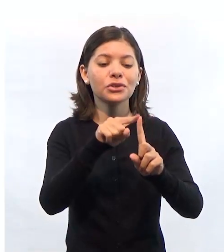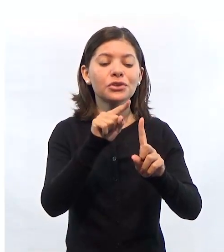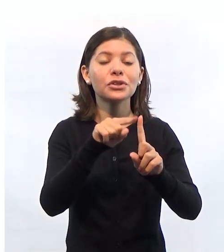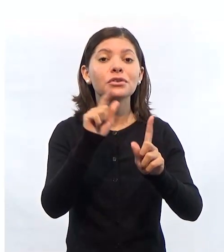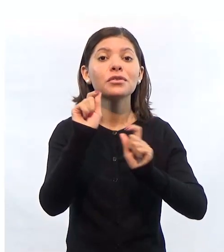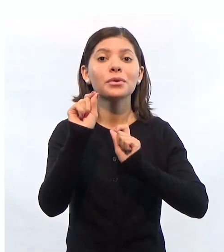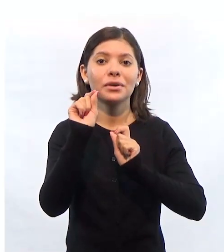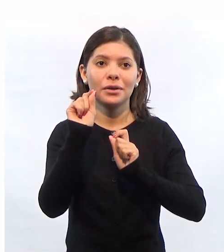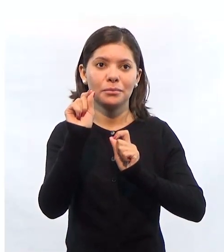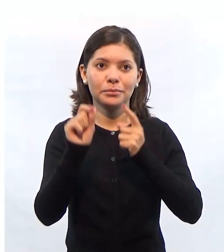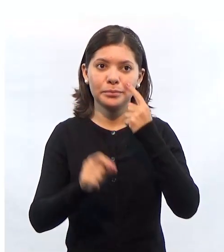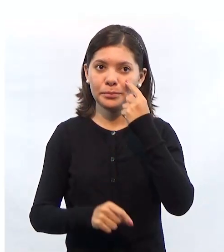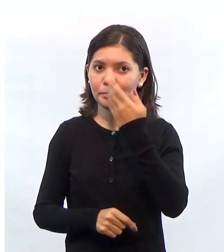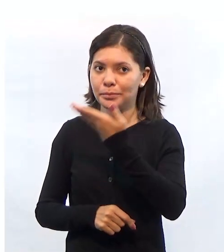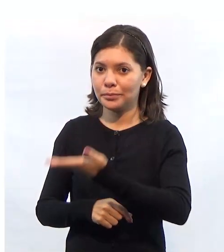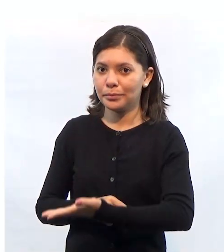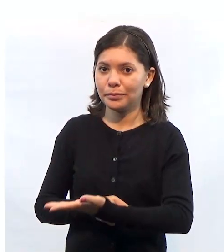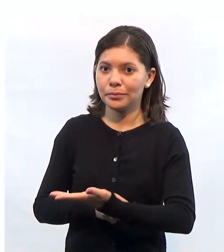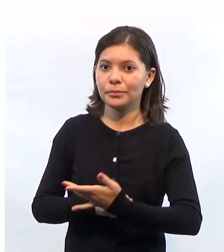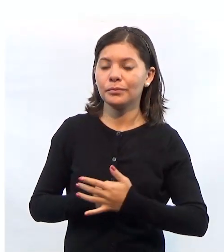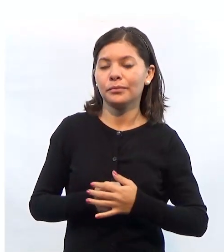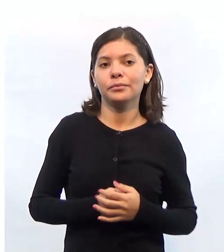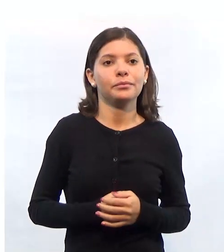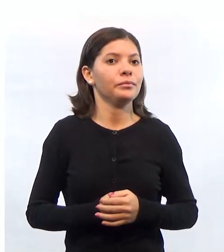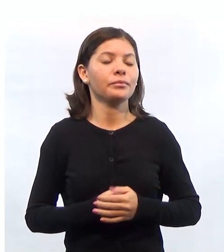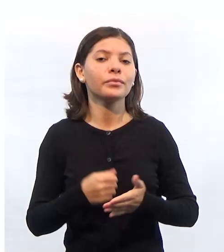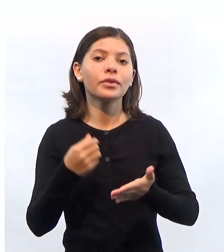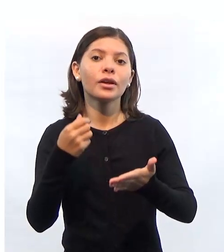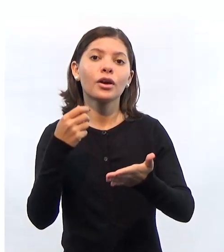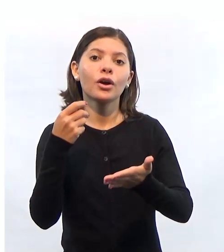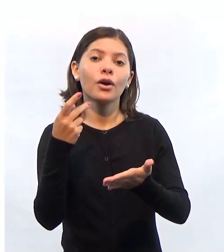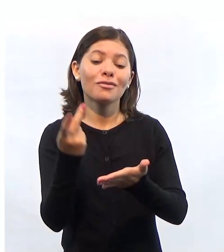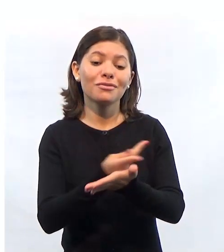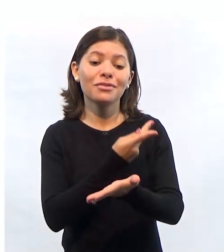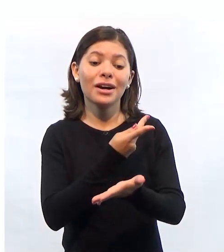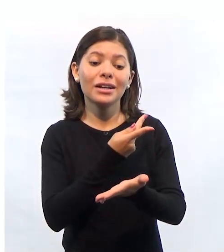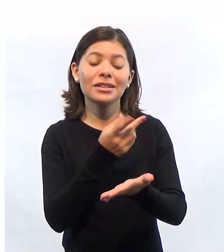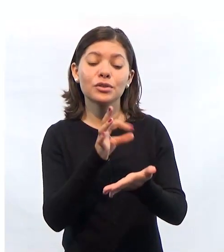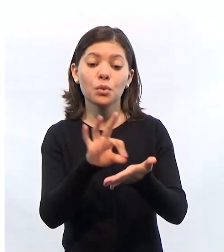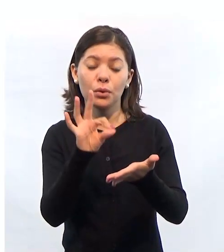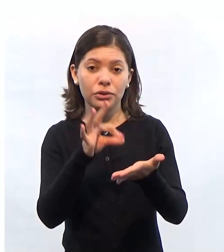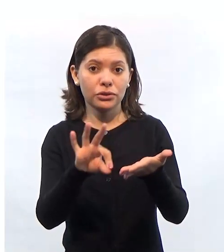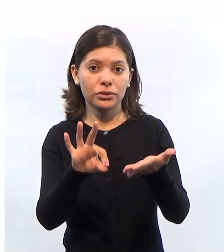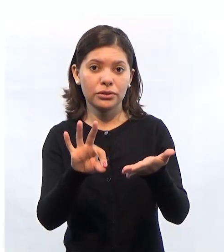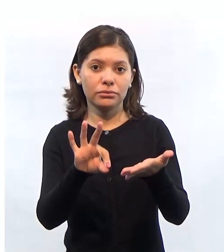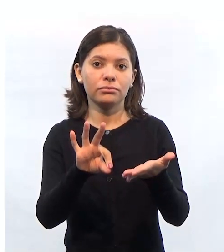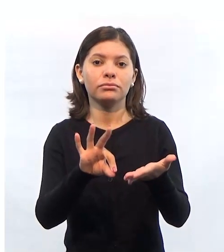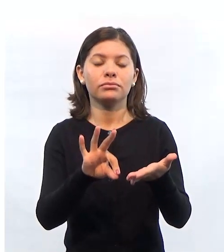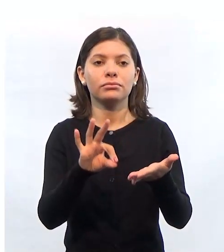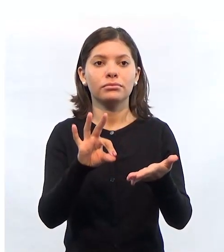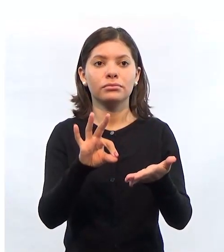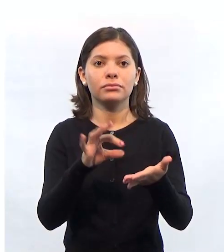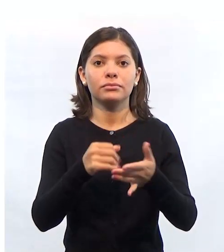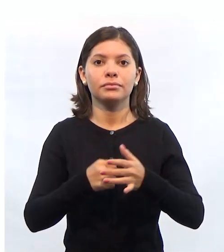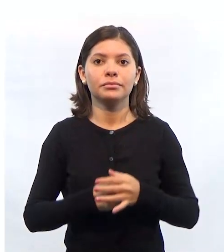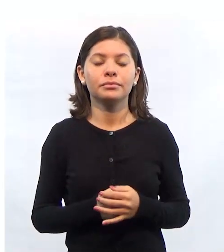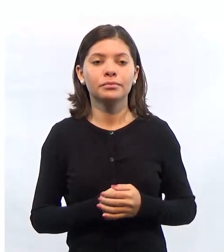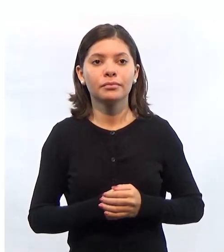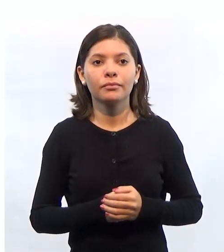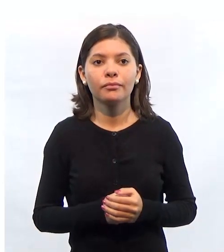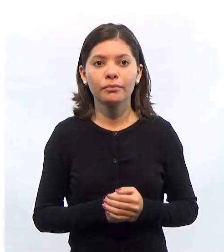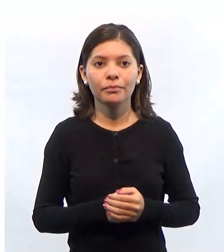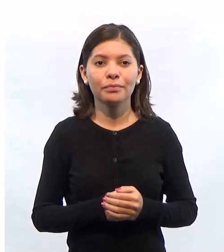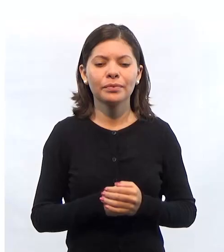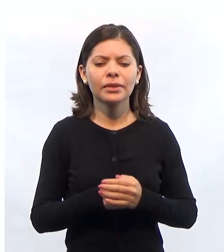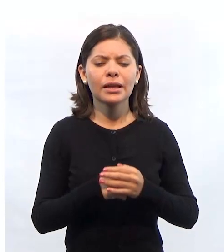do controle da produção eles são correção de falhas ou erros existentes então eles servem